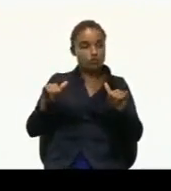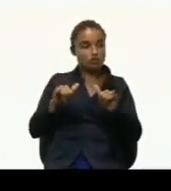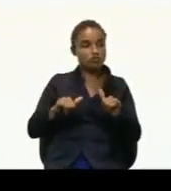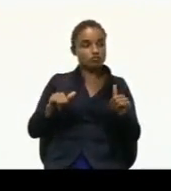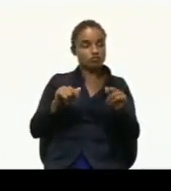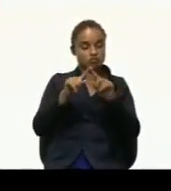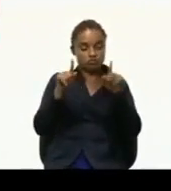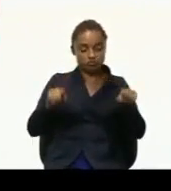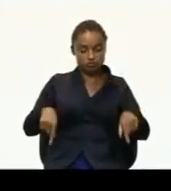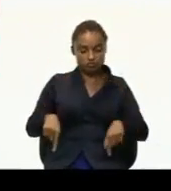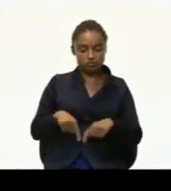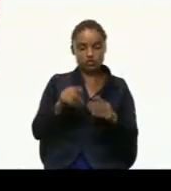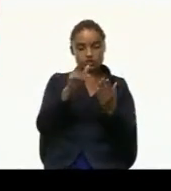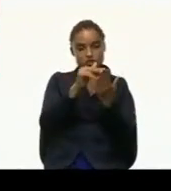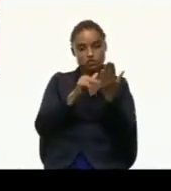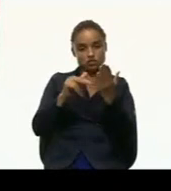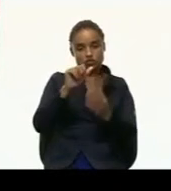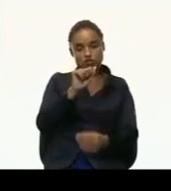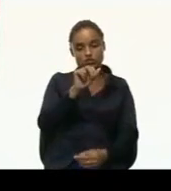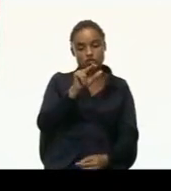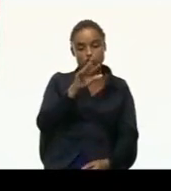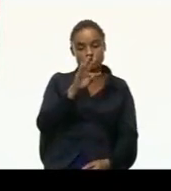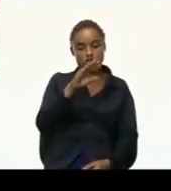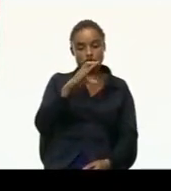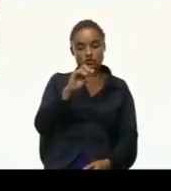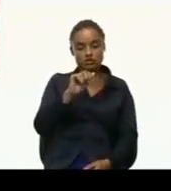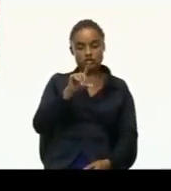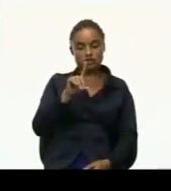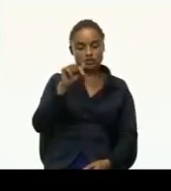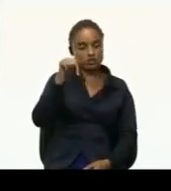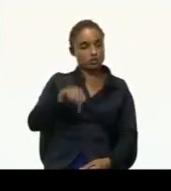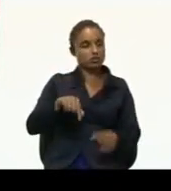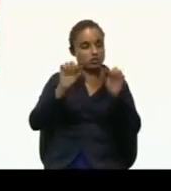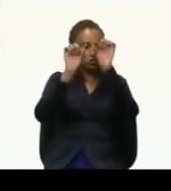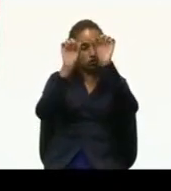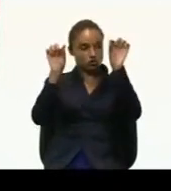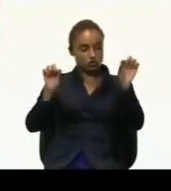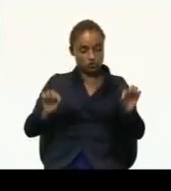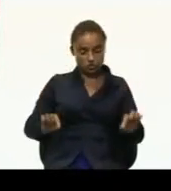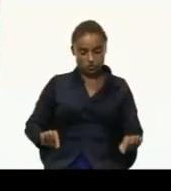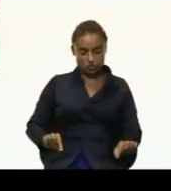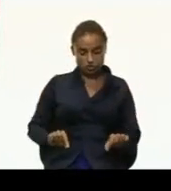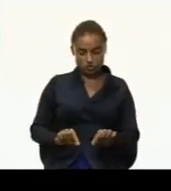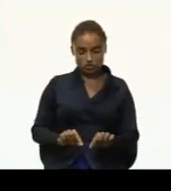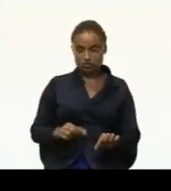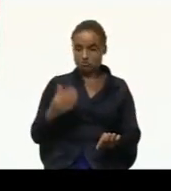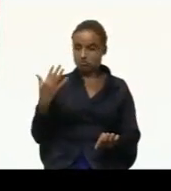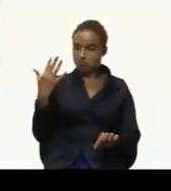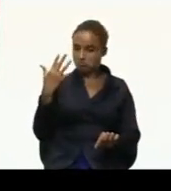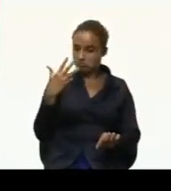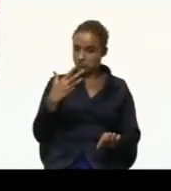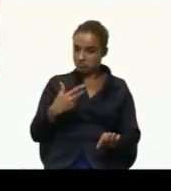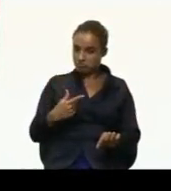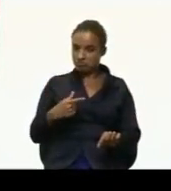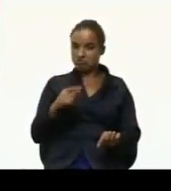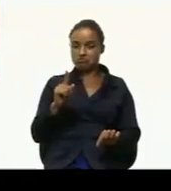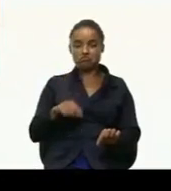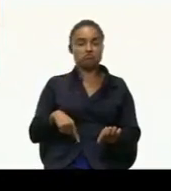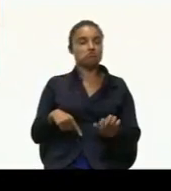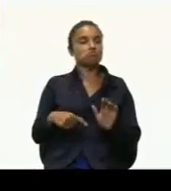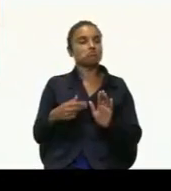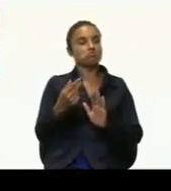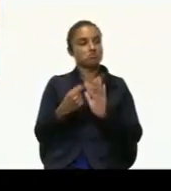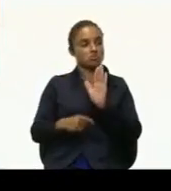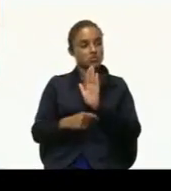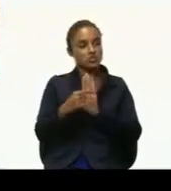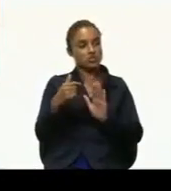Desenhe no AutoCAD lá, vamos ligar o modo AutoCAD aqui, ó, retinho. Tá bonito esse terreno do professor. Aí, se você bater